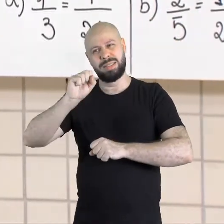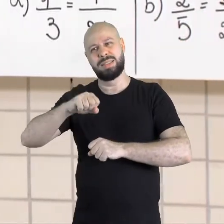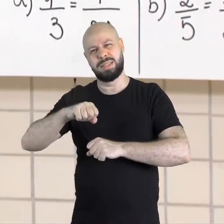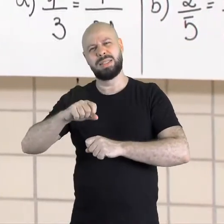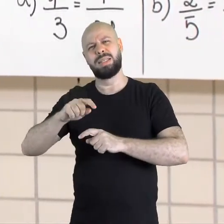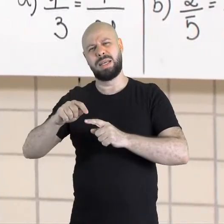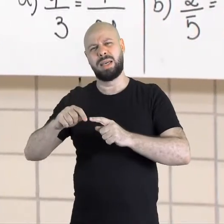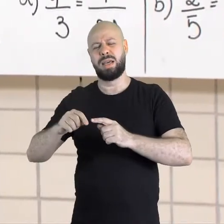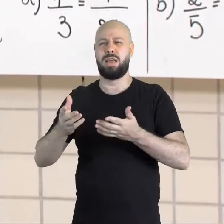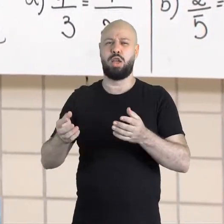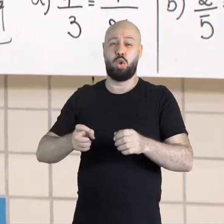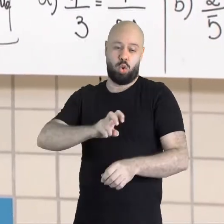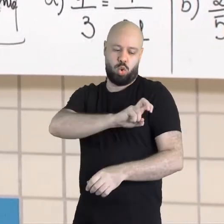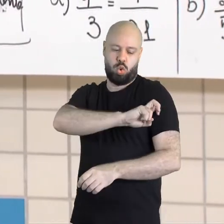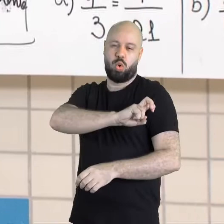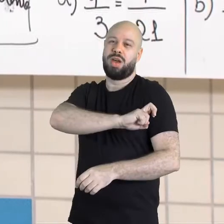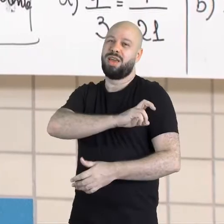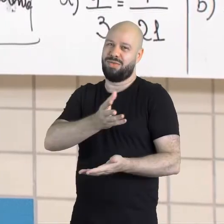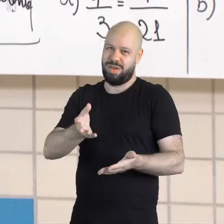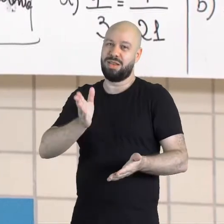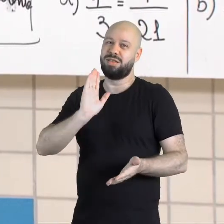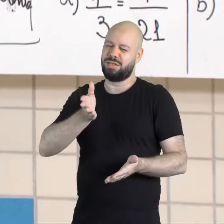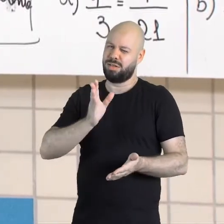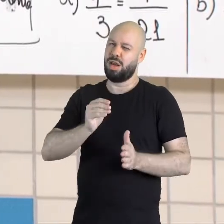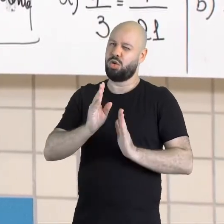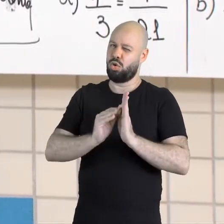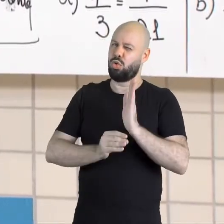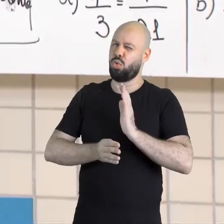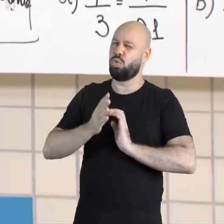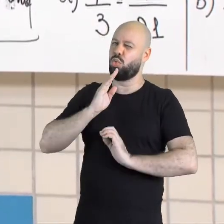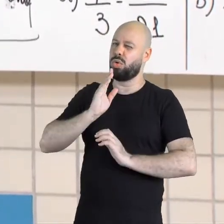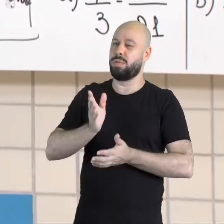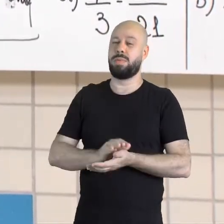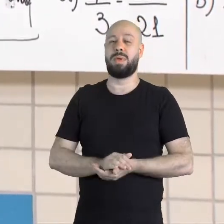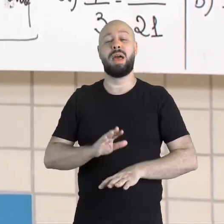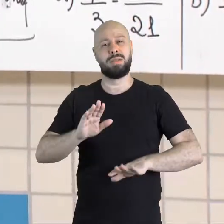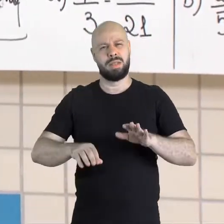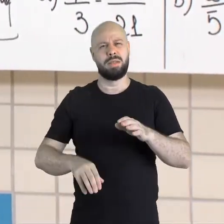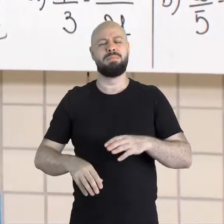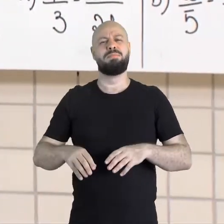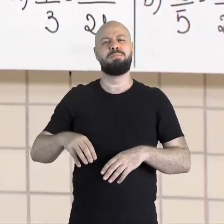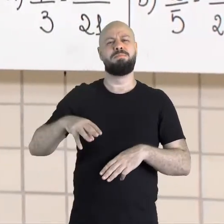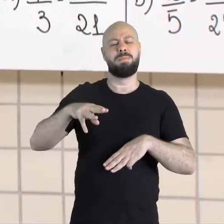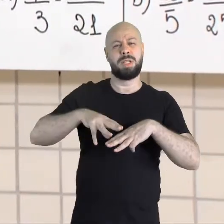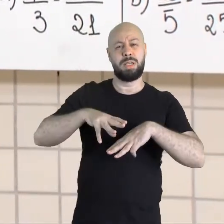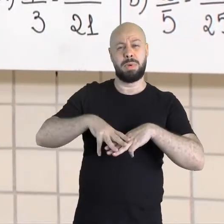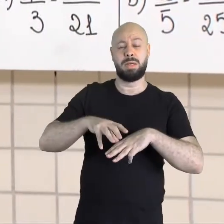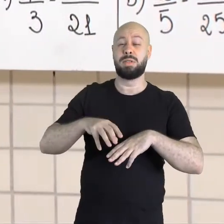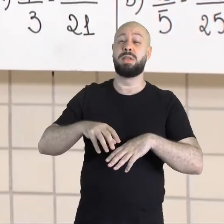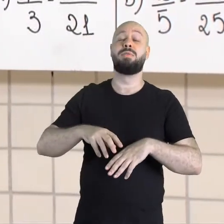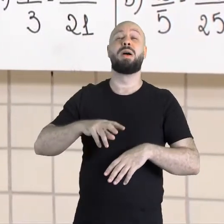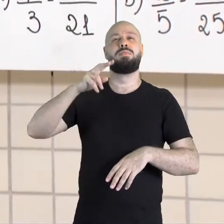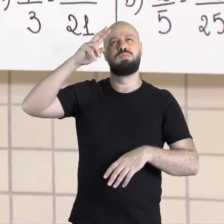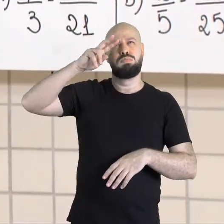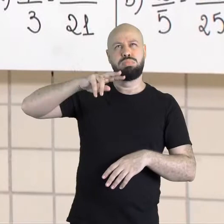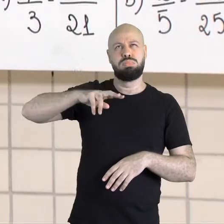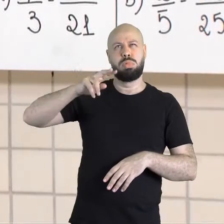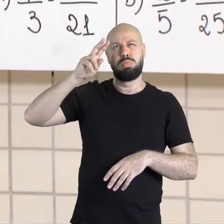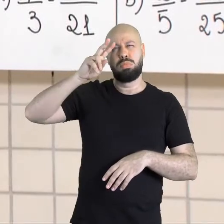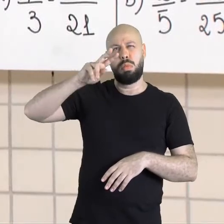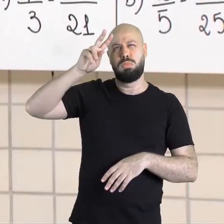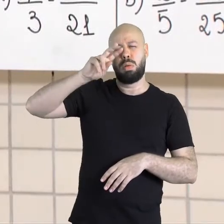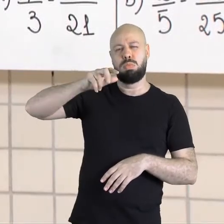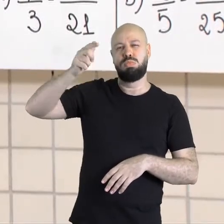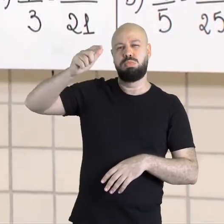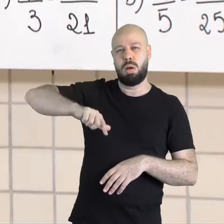no quinto ano, tá? Tem muitos assuntos na matemática que vocês vão rever novamente no sexto ano,